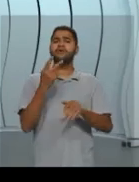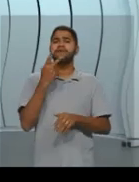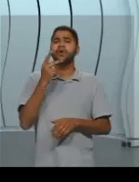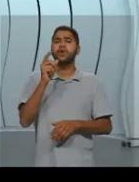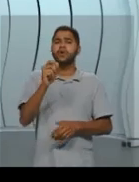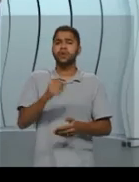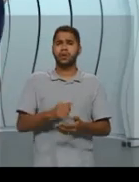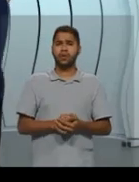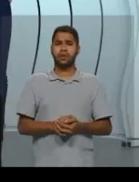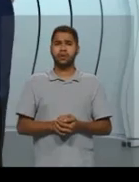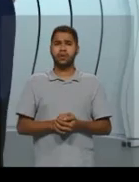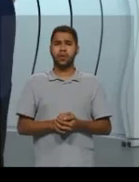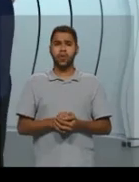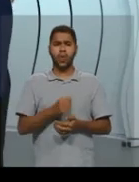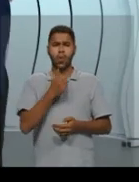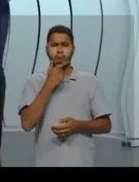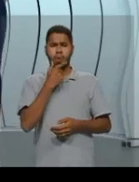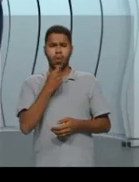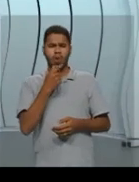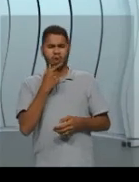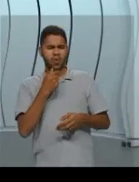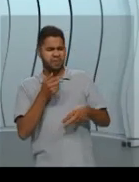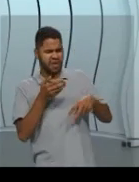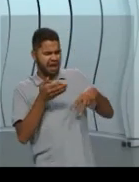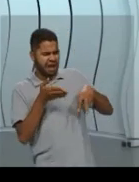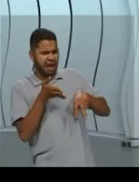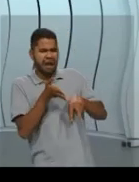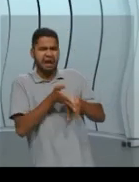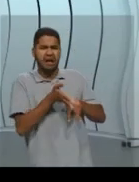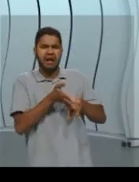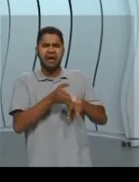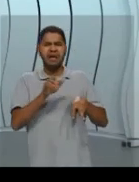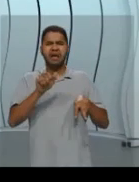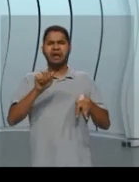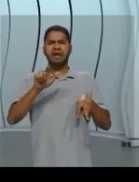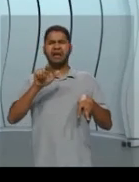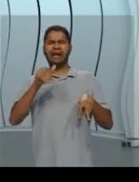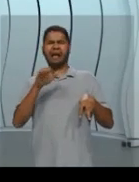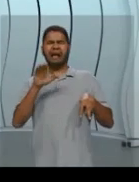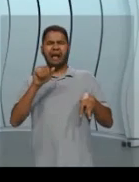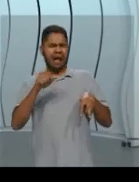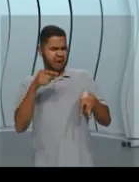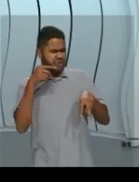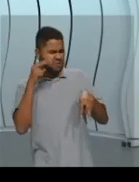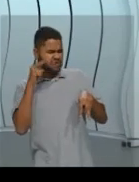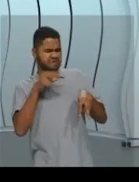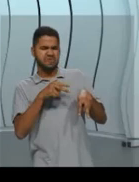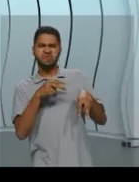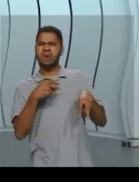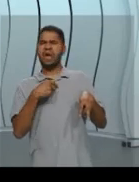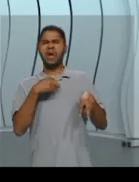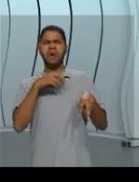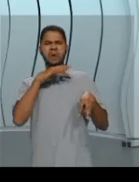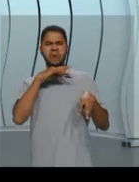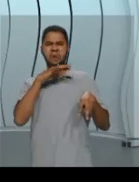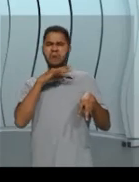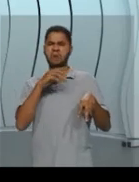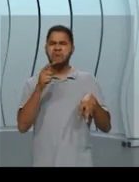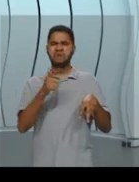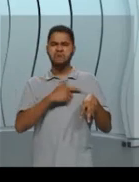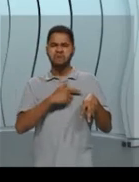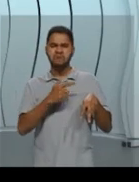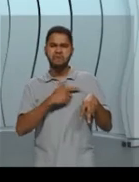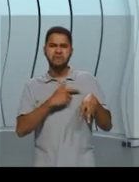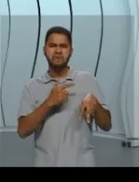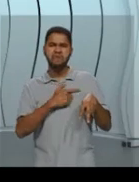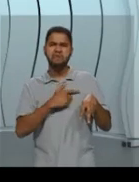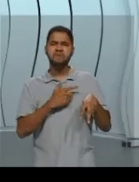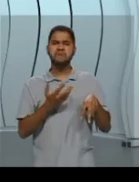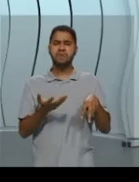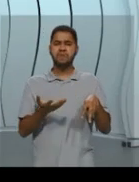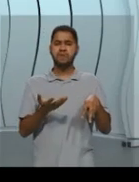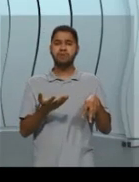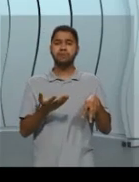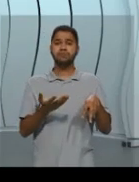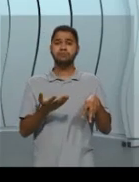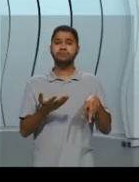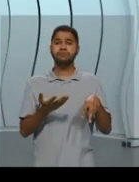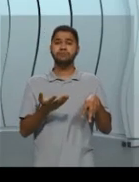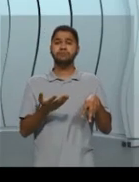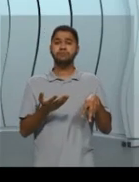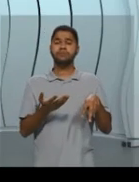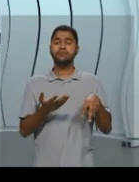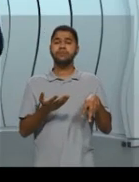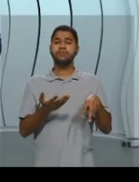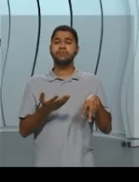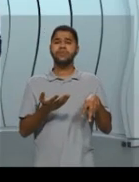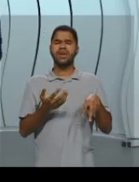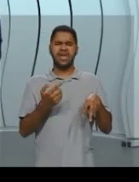aqui? Que o homem não gostou da calça, ele achou as calças horríveis, né? A calça horrível.